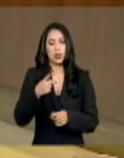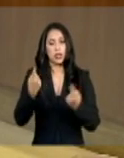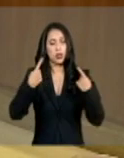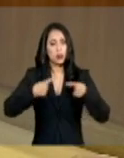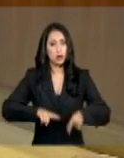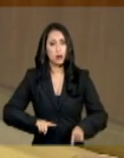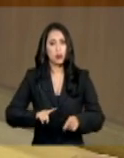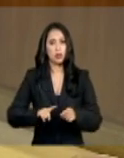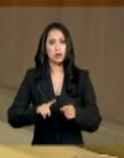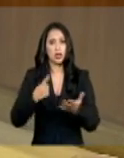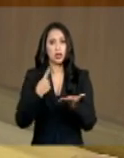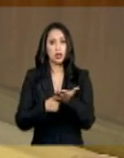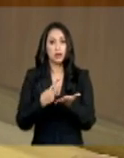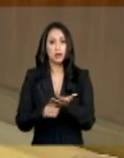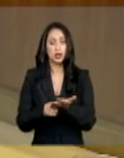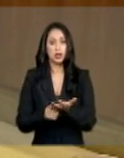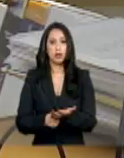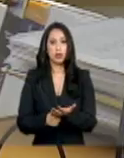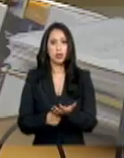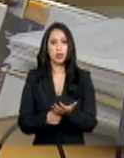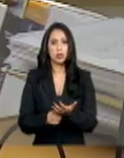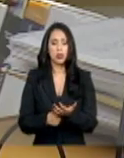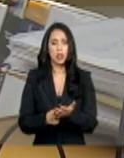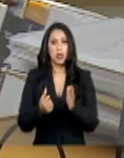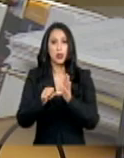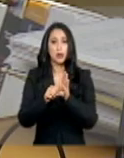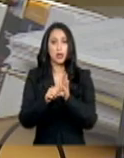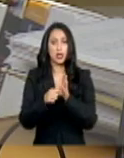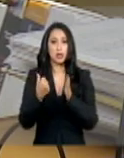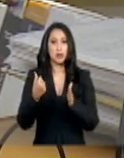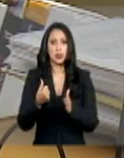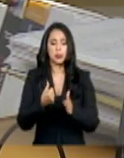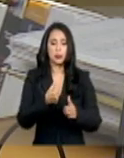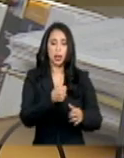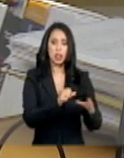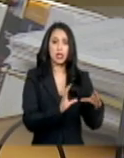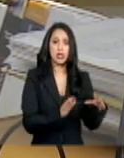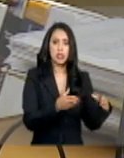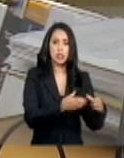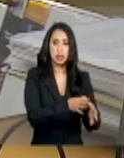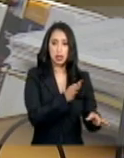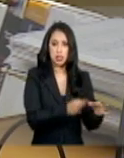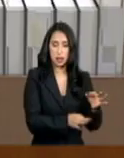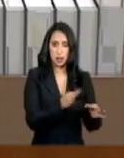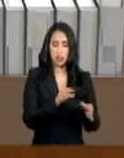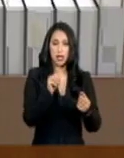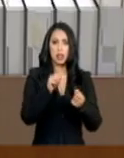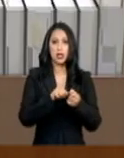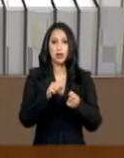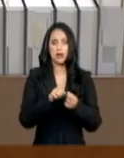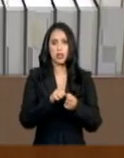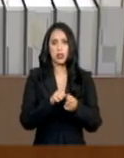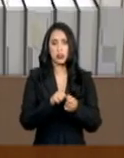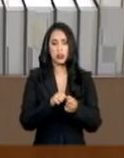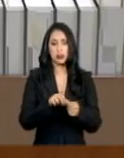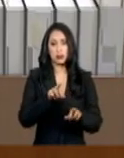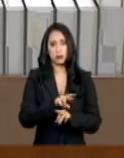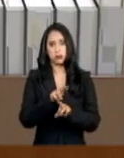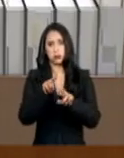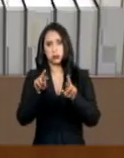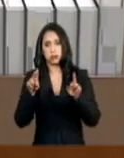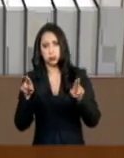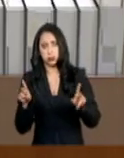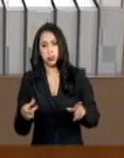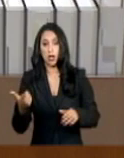para restabelecer a primeira instância faço ressalvas mantenha as minhas ressalvas